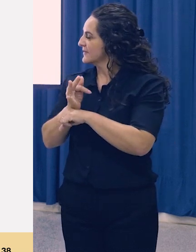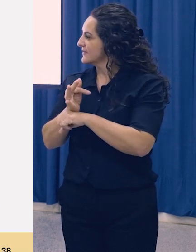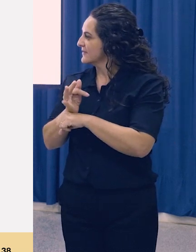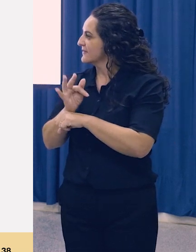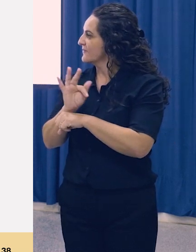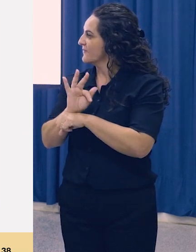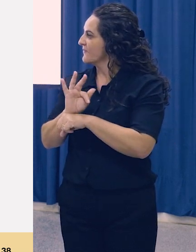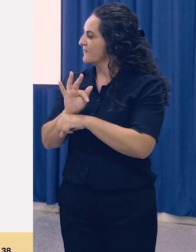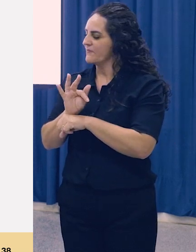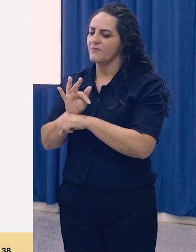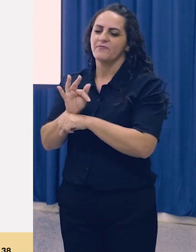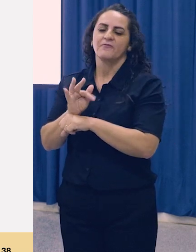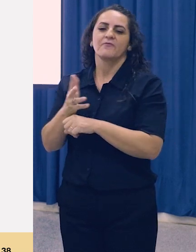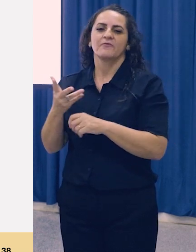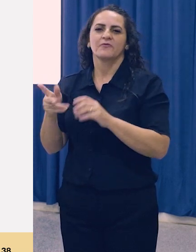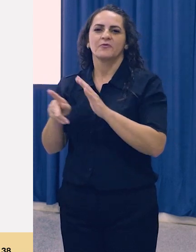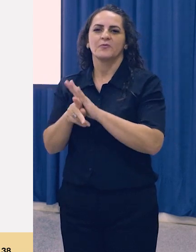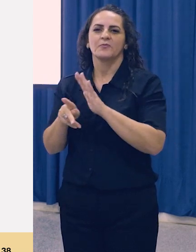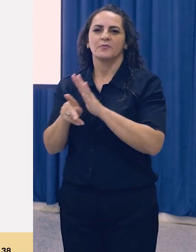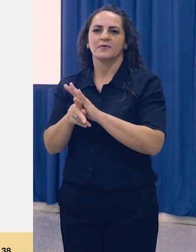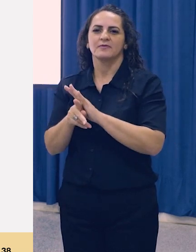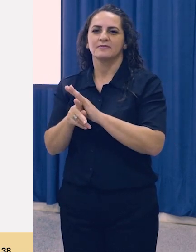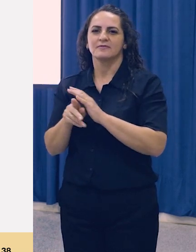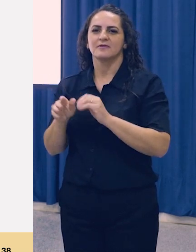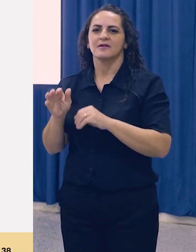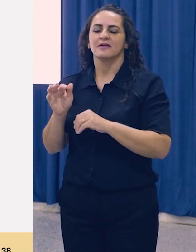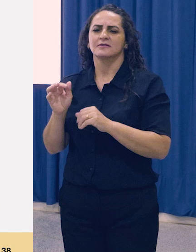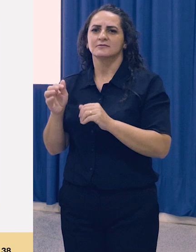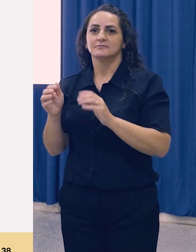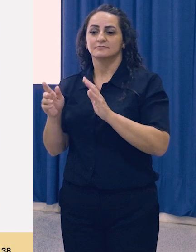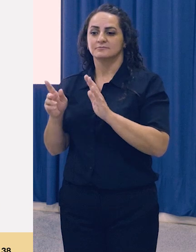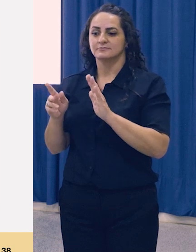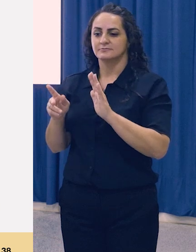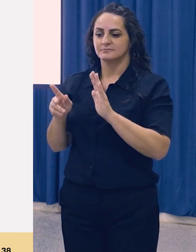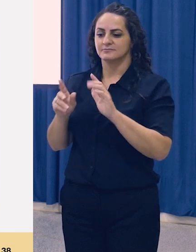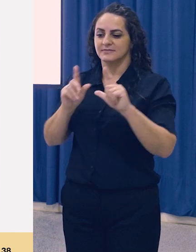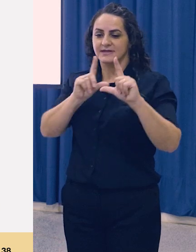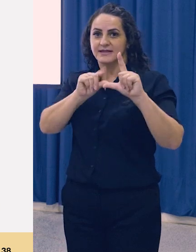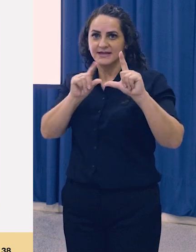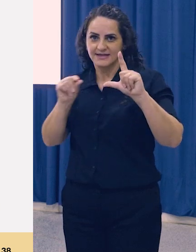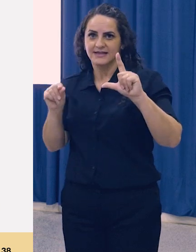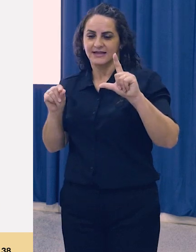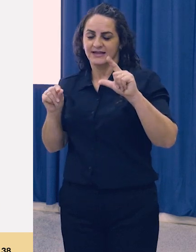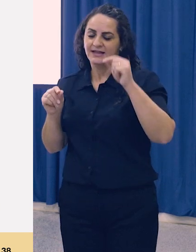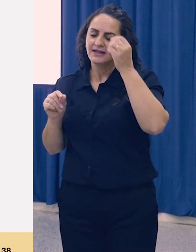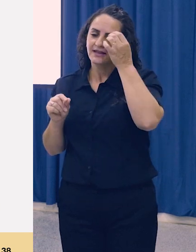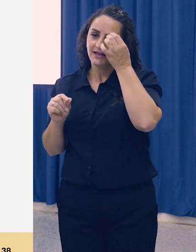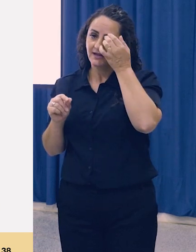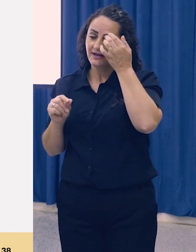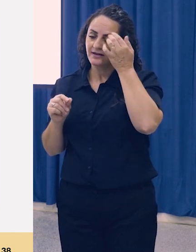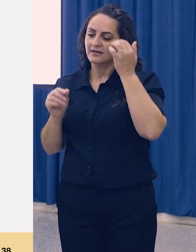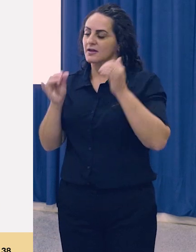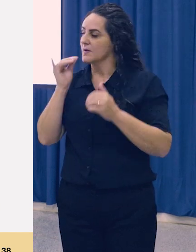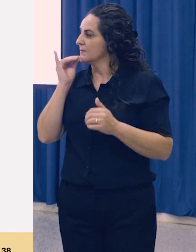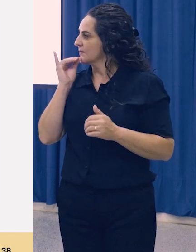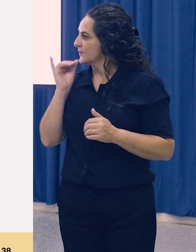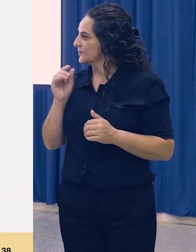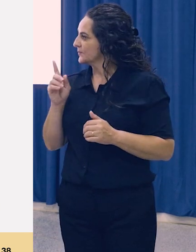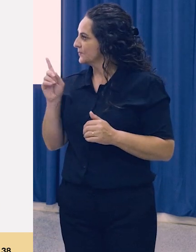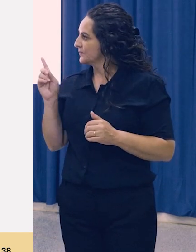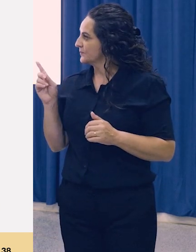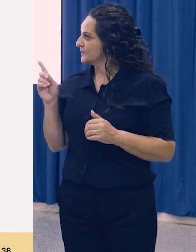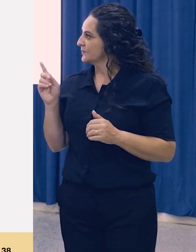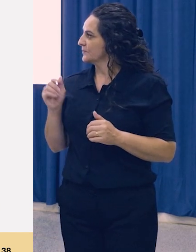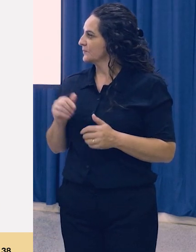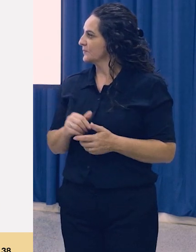base no quão famosa ela era por conta do Stranger Things. Então, por exemplo, nesse vídeo que a